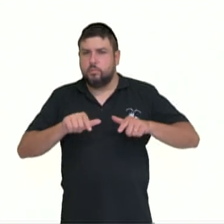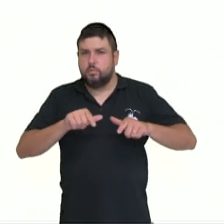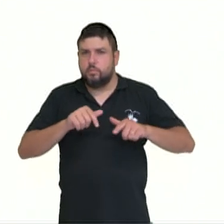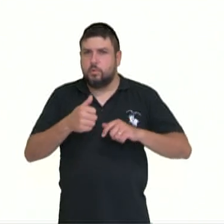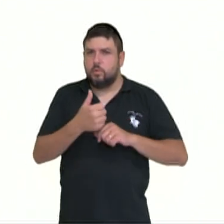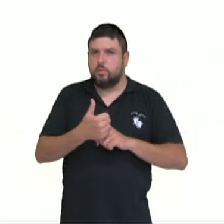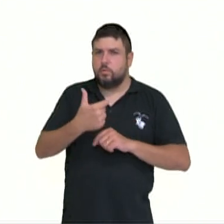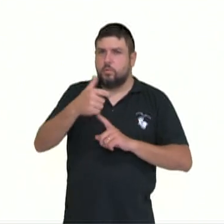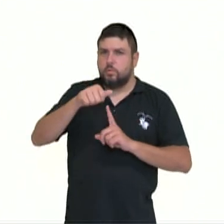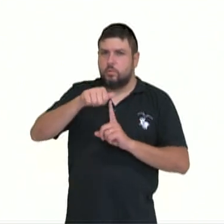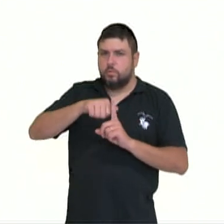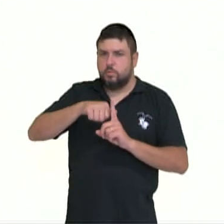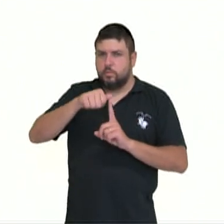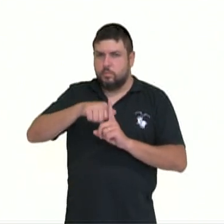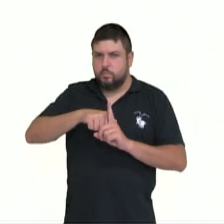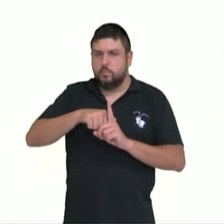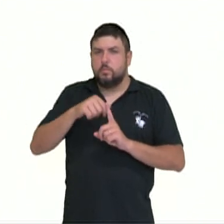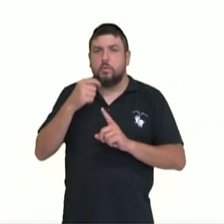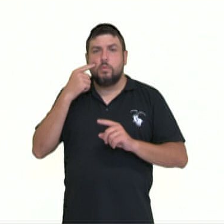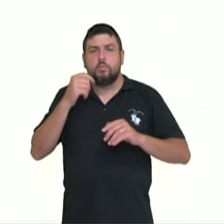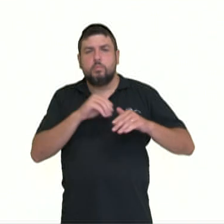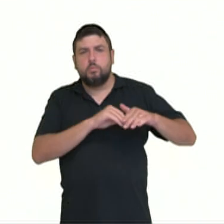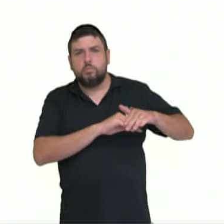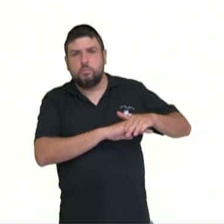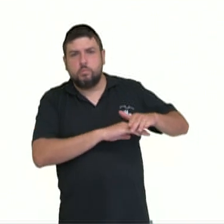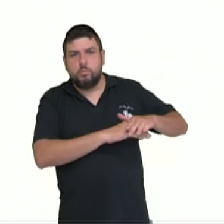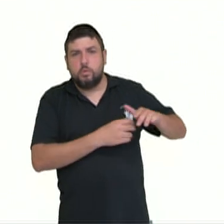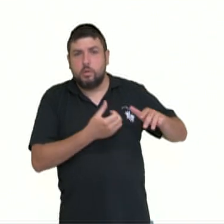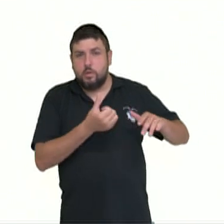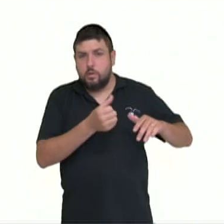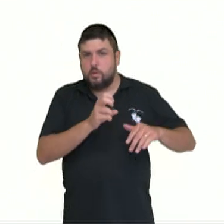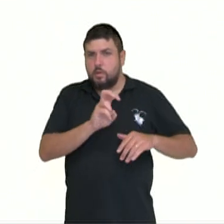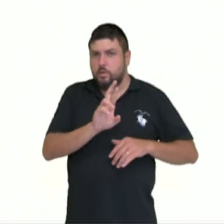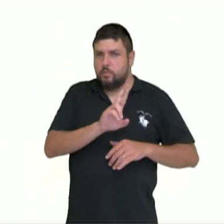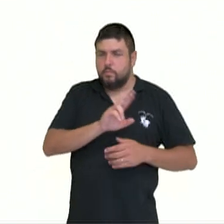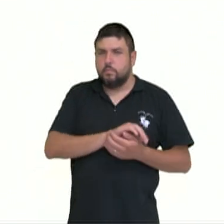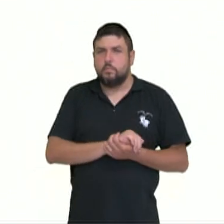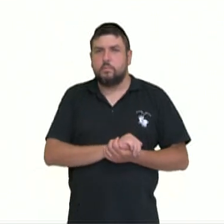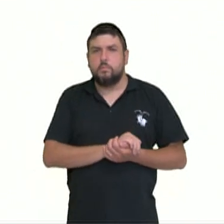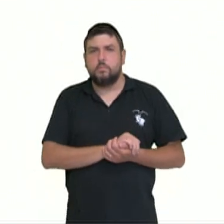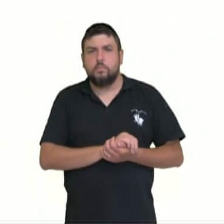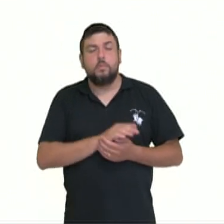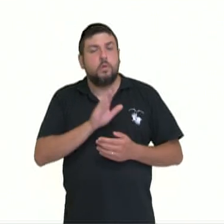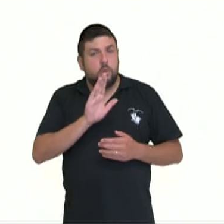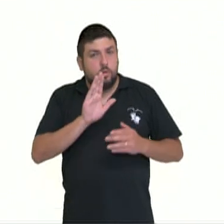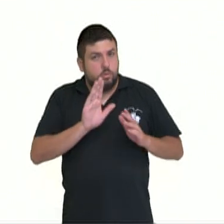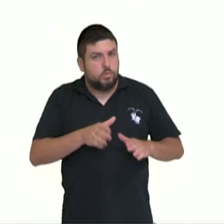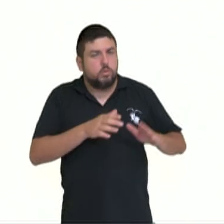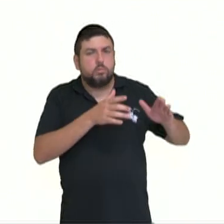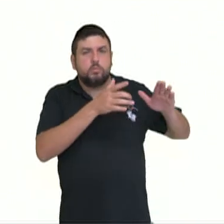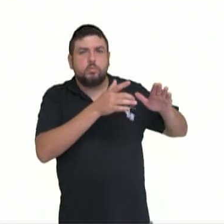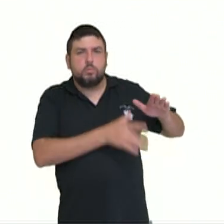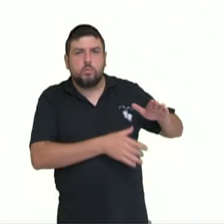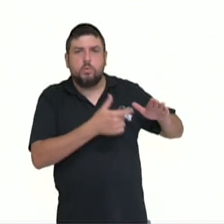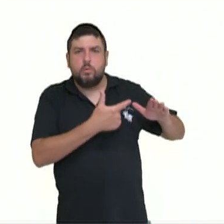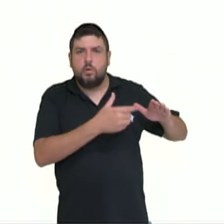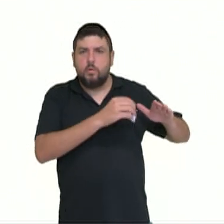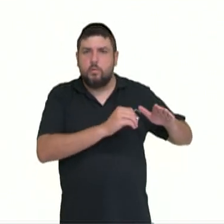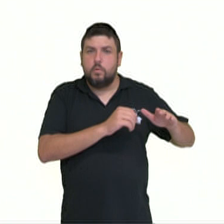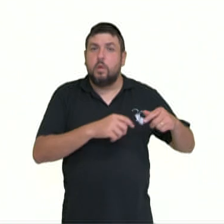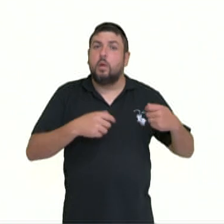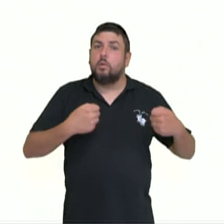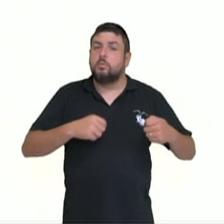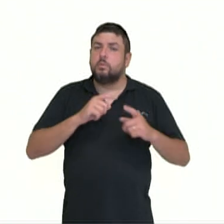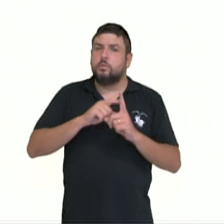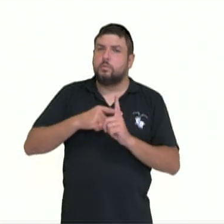para conseguir esse valor, poupando 65 por mês. Como já sobra 20, então ela só vai precisar poupar mais 45